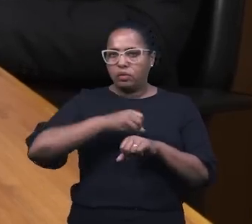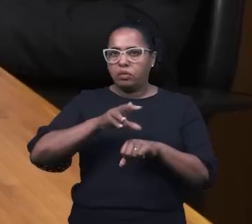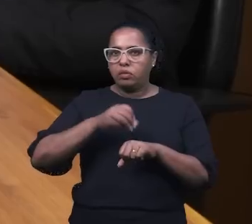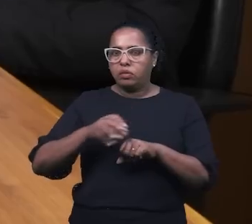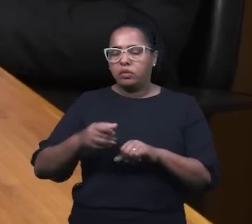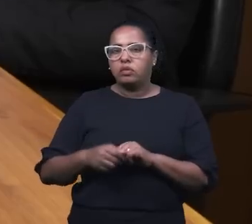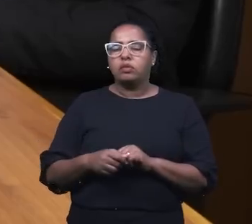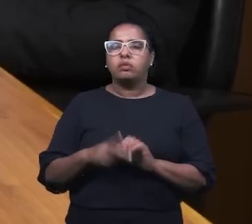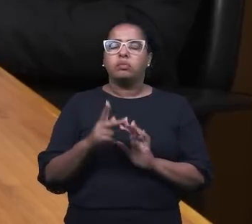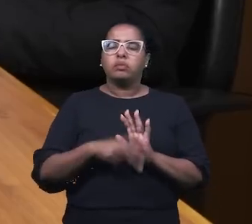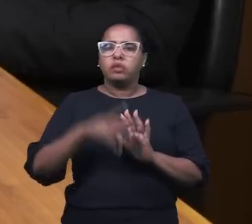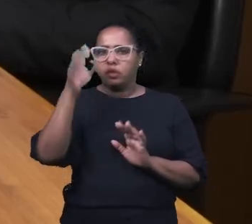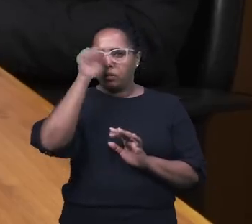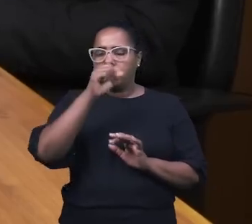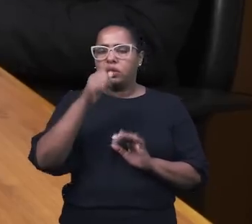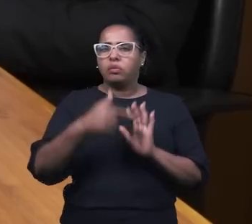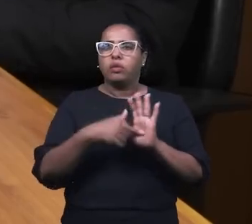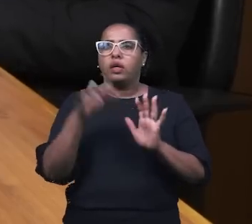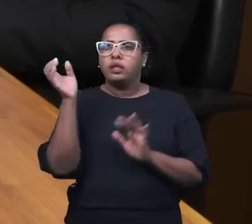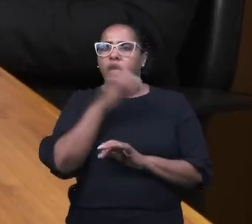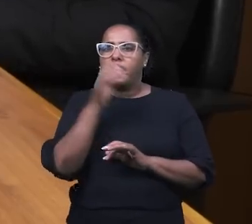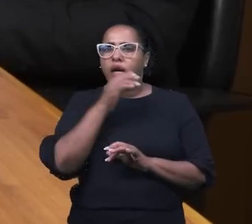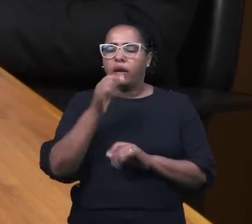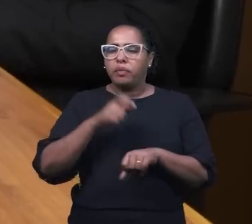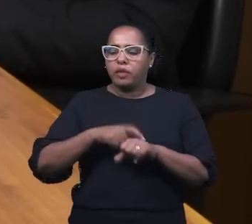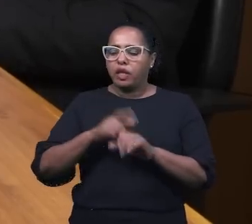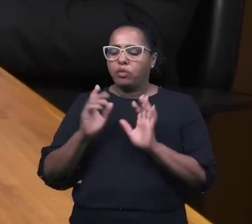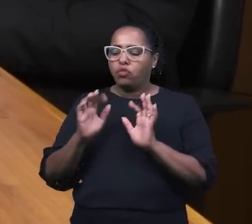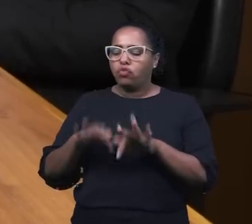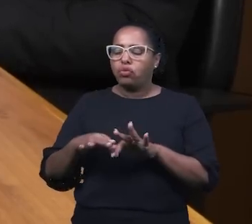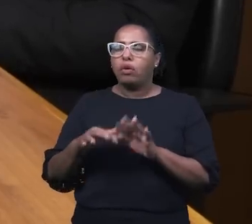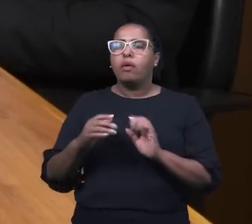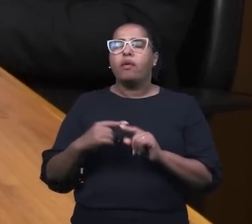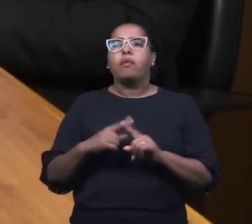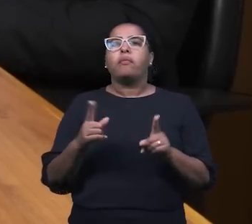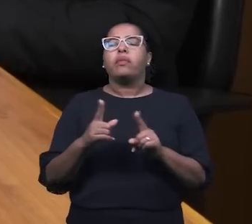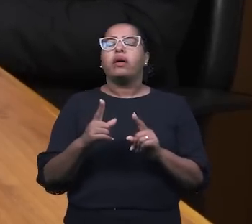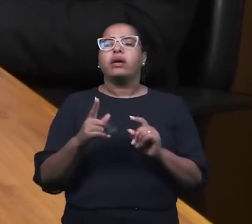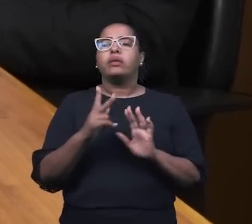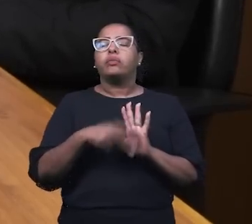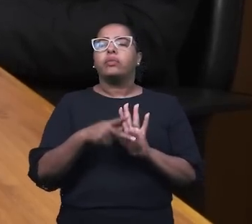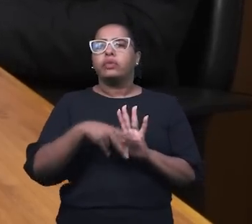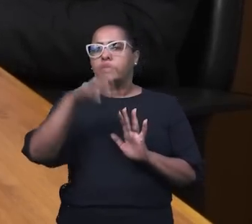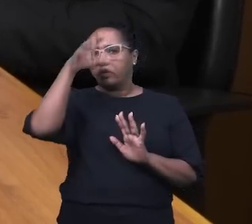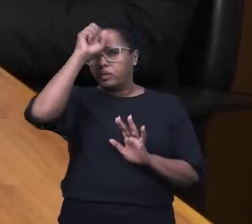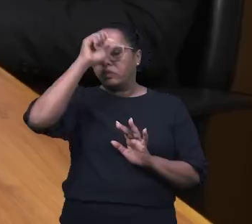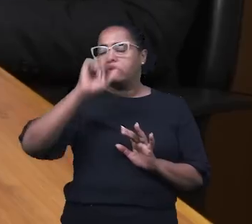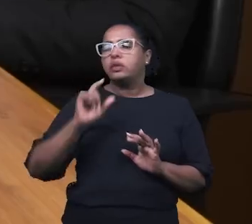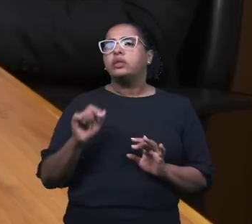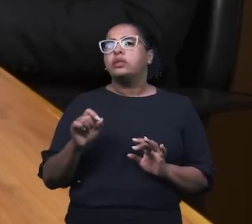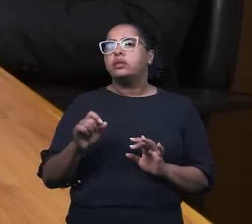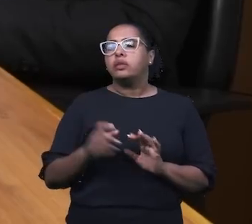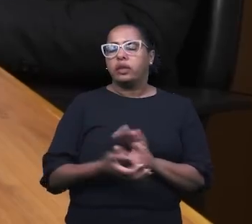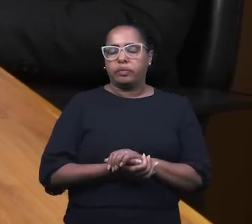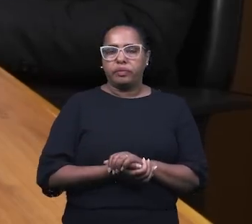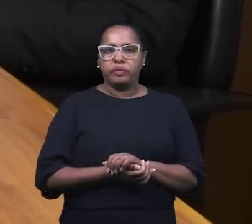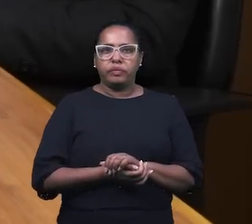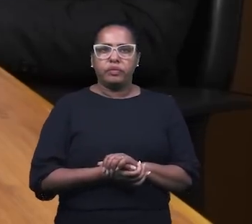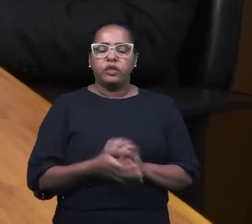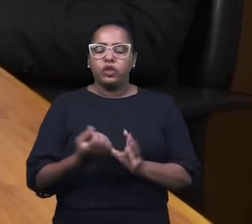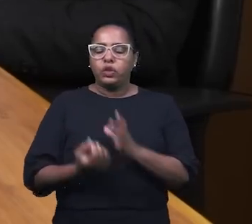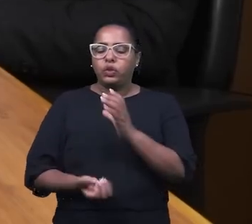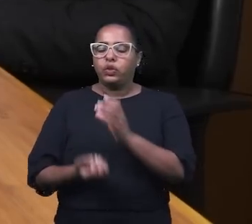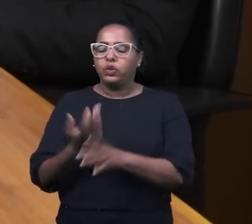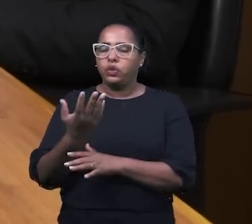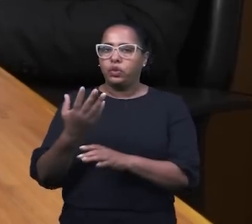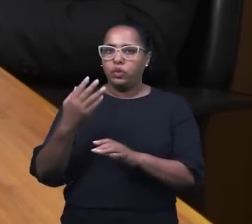Projeto Aprendiz, fala um pouquinho rapidamente sobre ele, nosso tempo já está esgotando, mas o que é o Projeto Aprendiz? O Projeto Aprendiz, ele